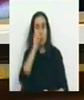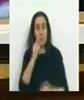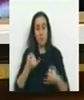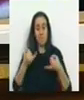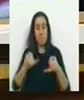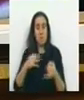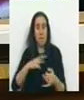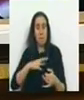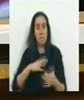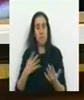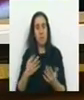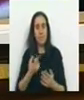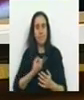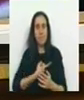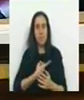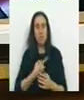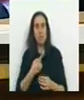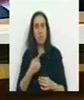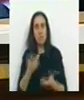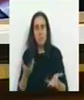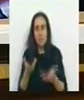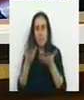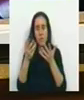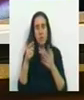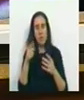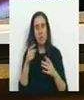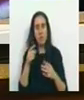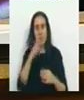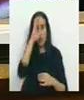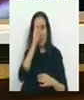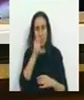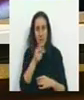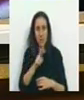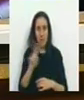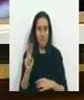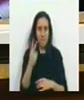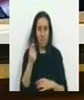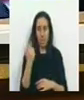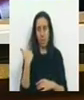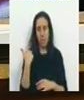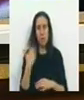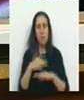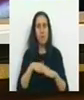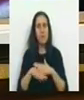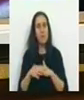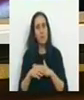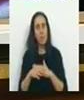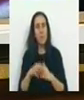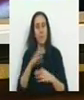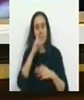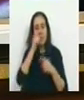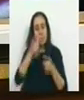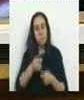tiveram que fazer foi exatamente levantar o governo, e estes dois últimos governos, o que fizeram foi colocar a agricultura